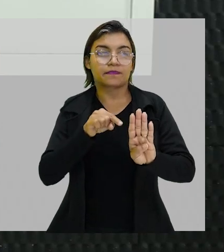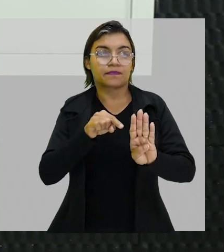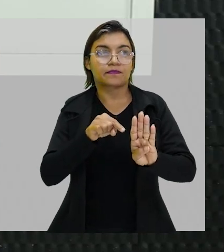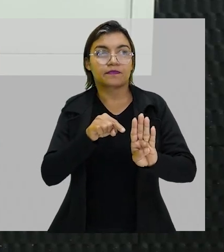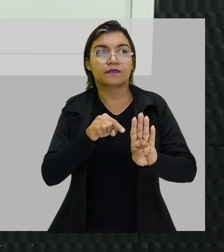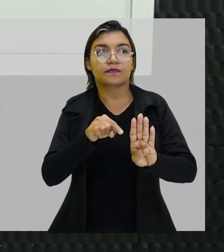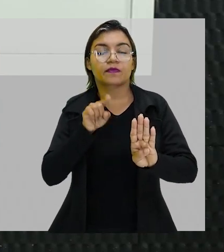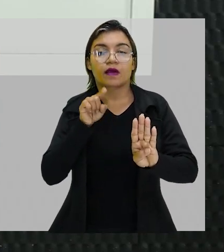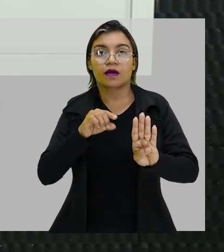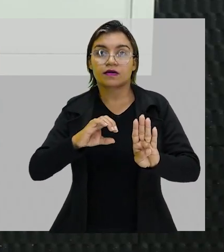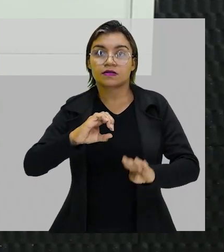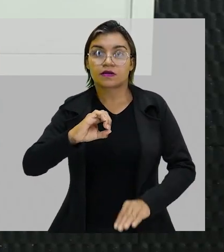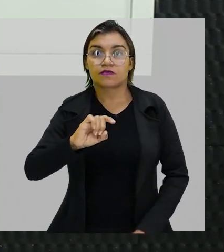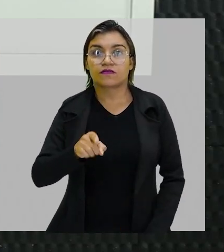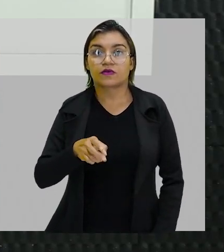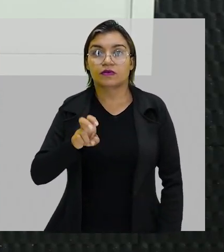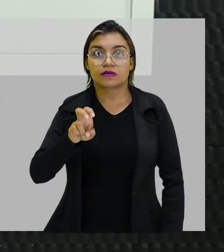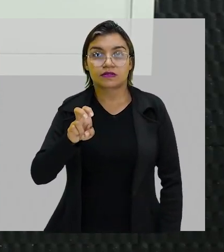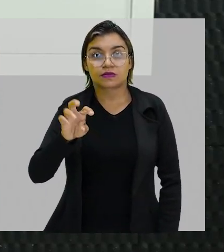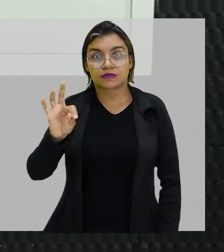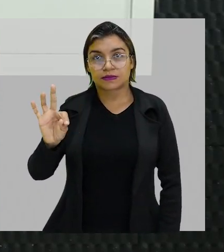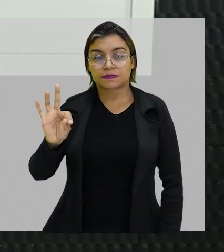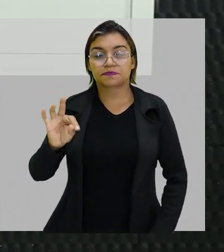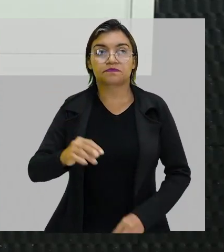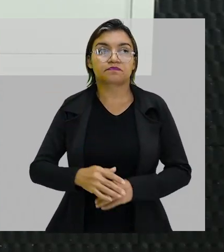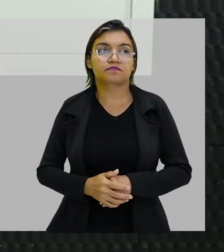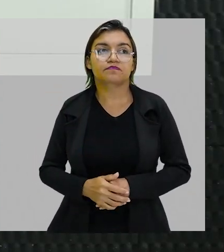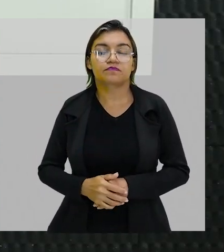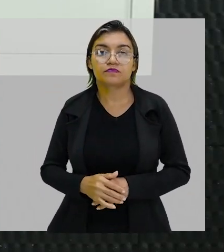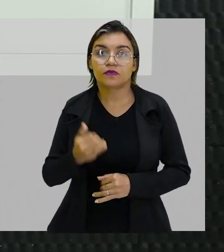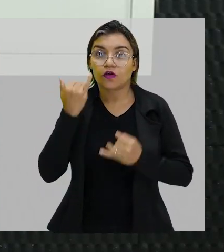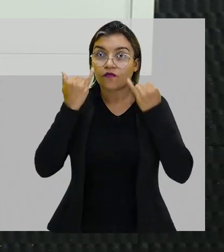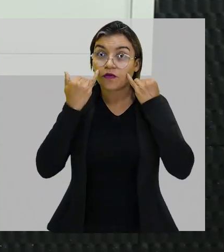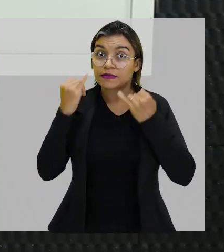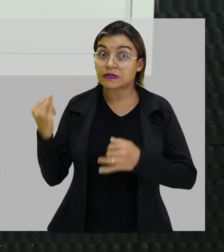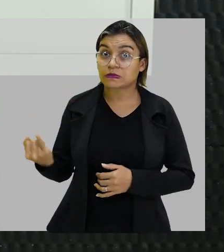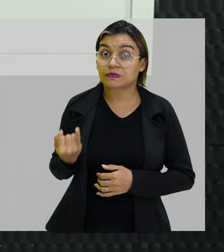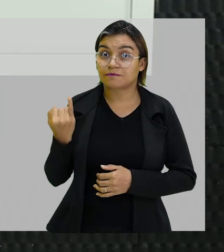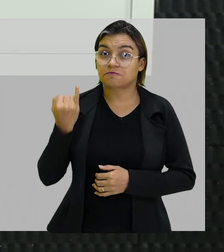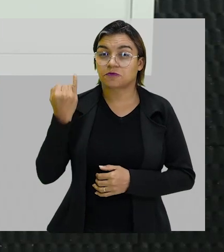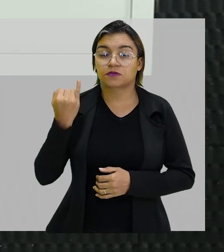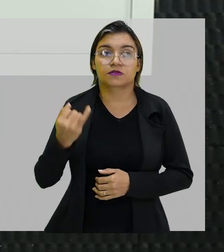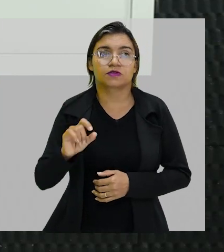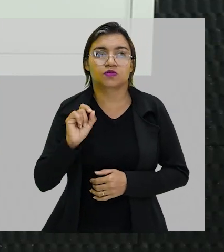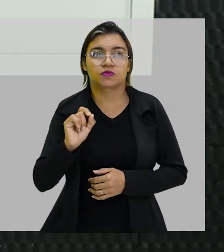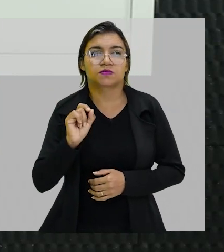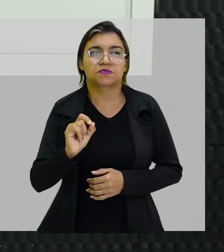ok? Tem uma informação importante que é o seguinte. Ele diz o seguinte, nós temos aqui a espira,